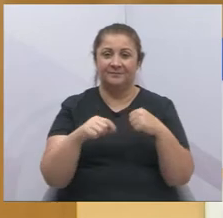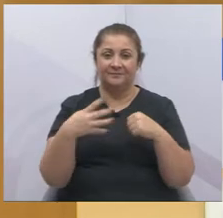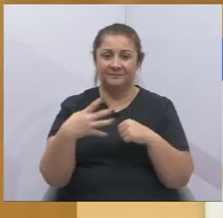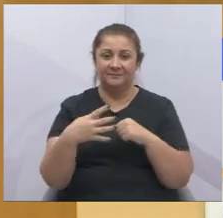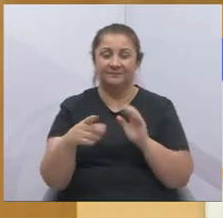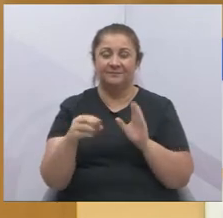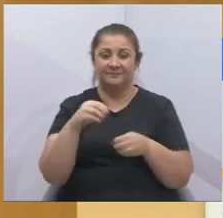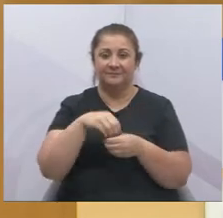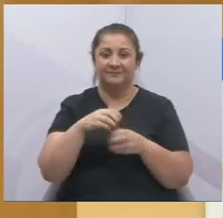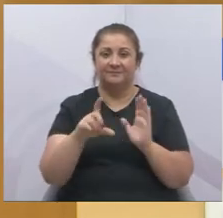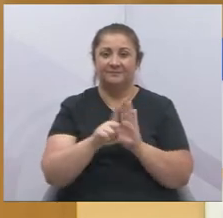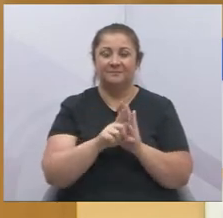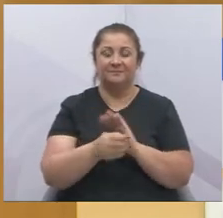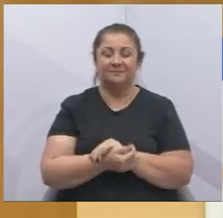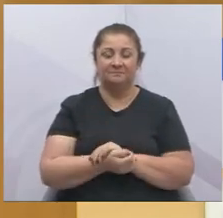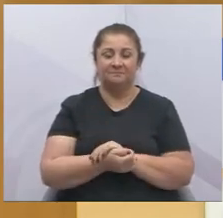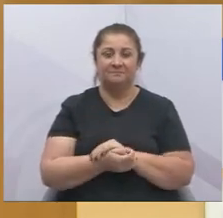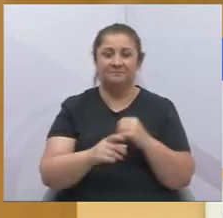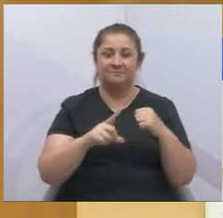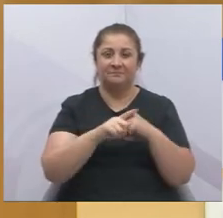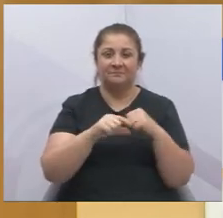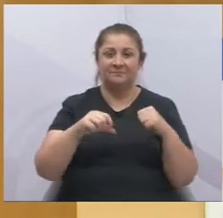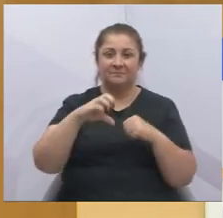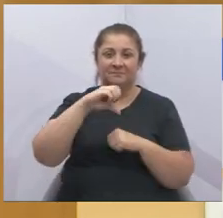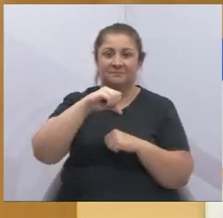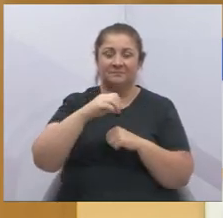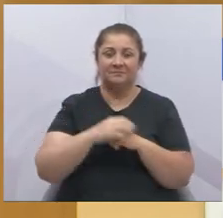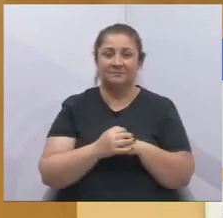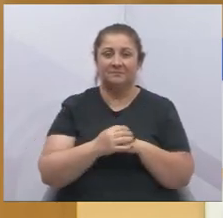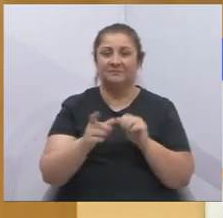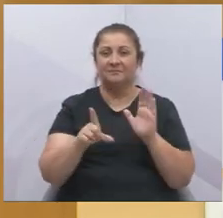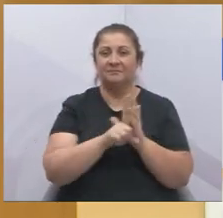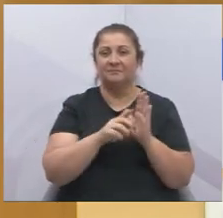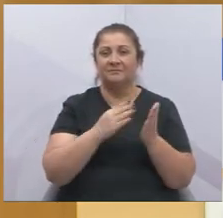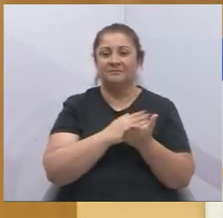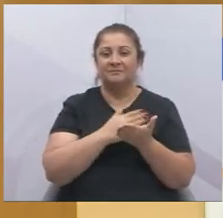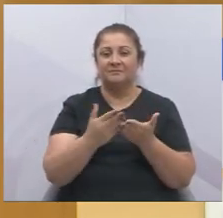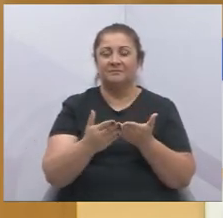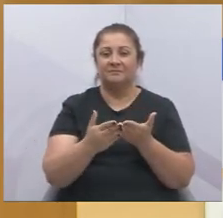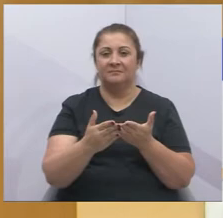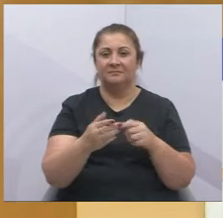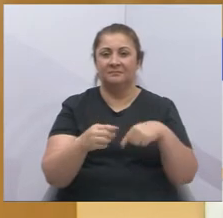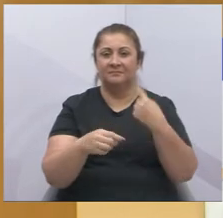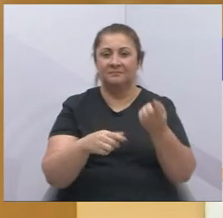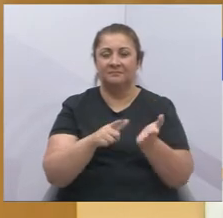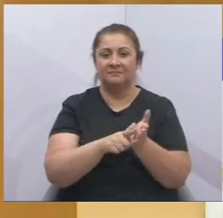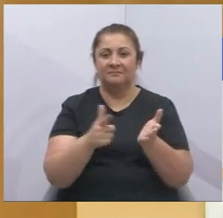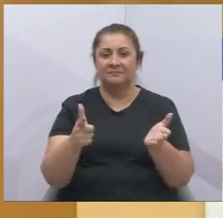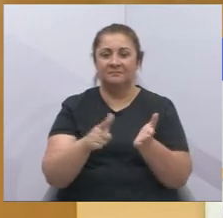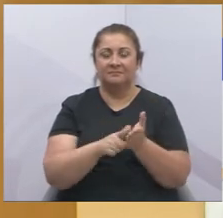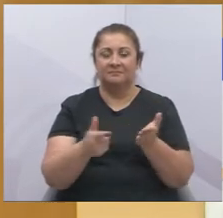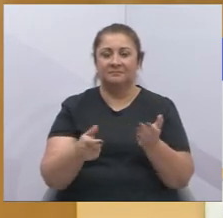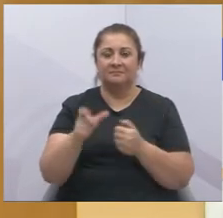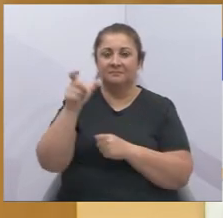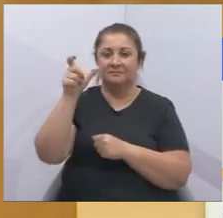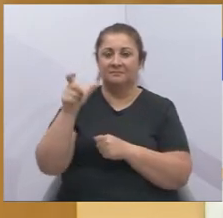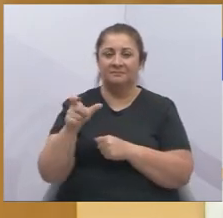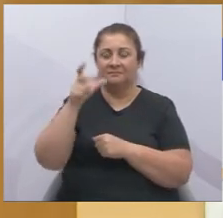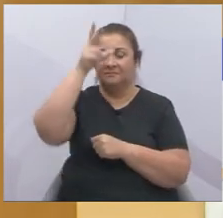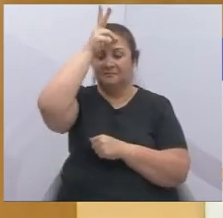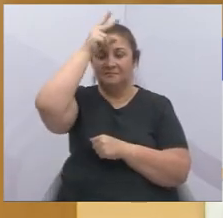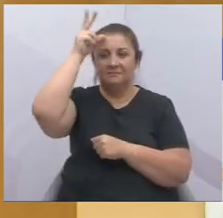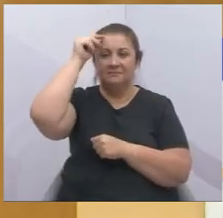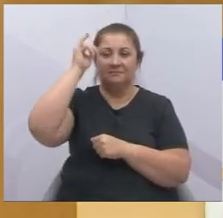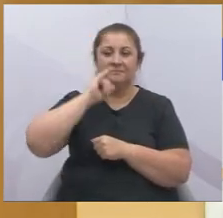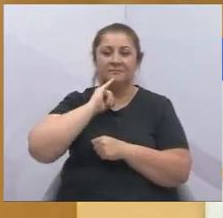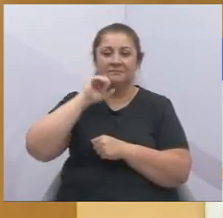lei. Artigo 9º. Esta lei entra em vigor na data de sua publicação. Prefeito Isaías Santana,